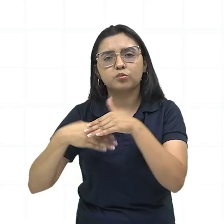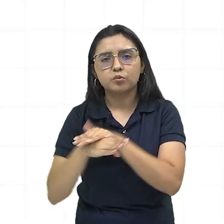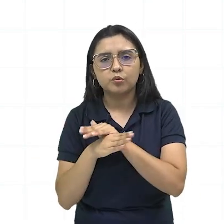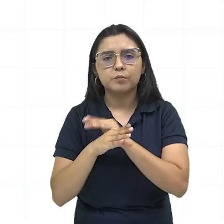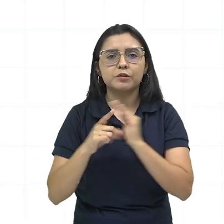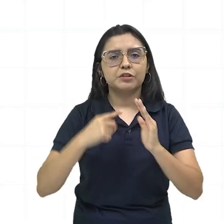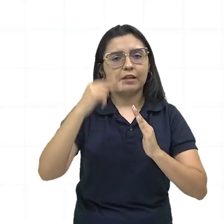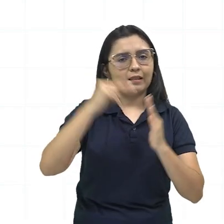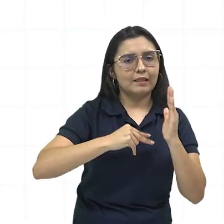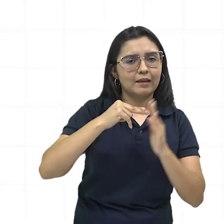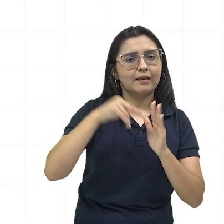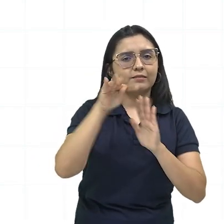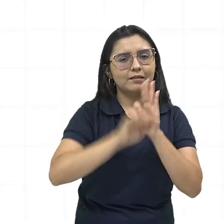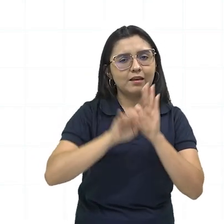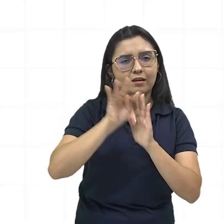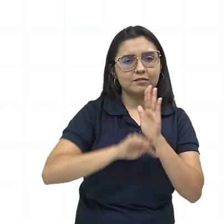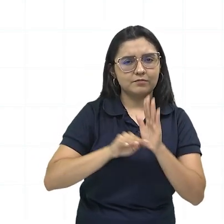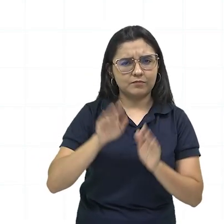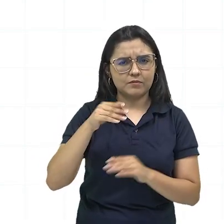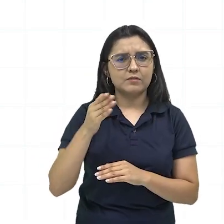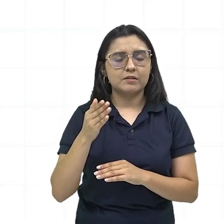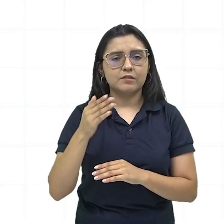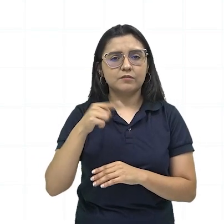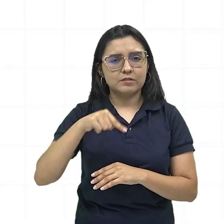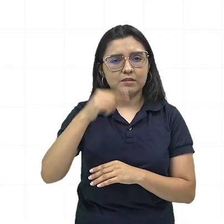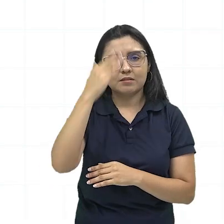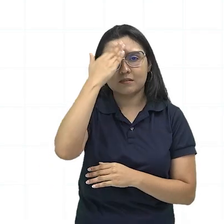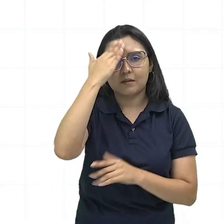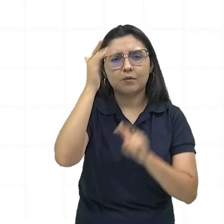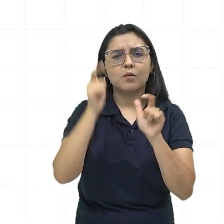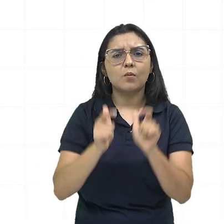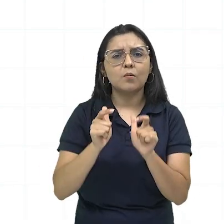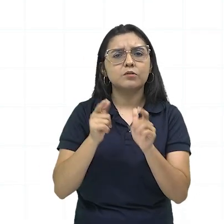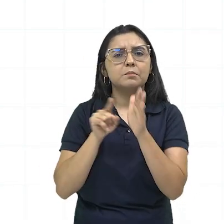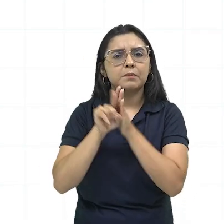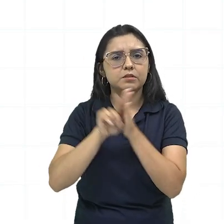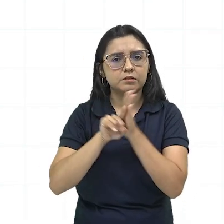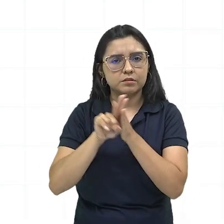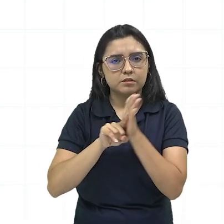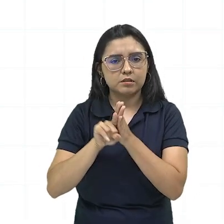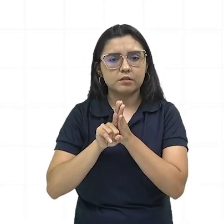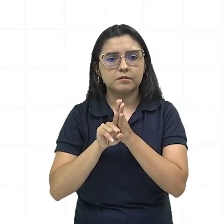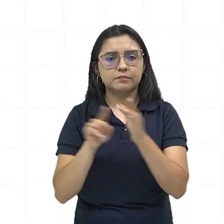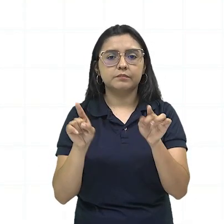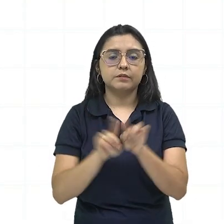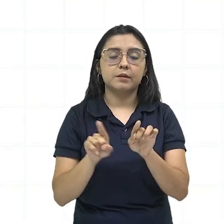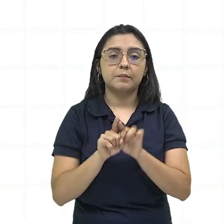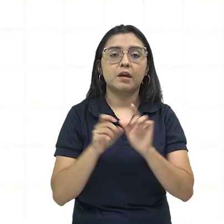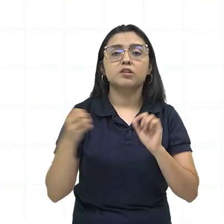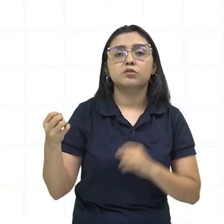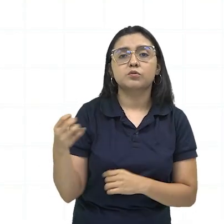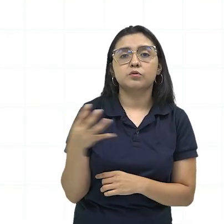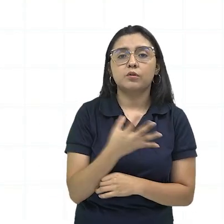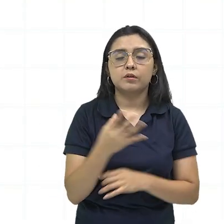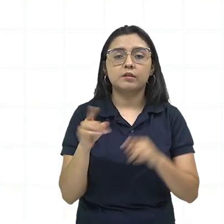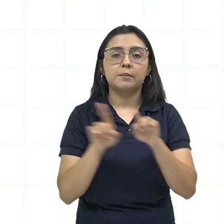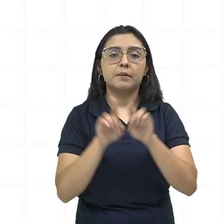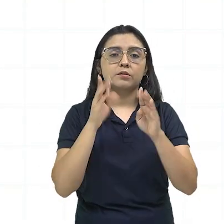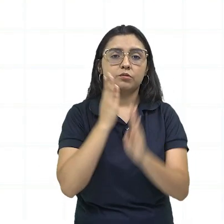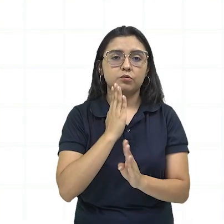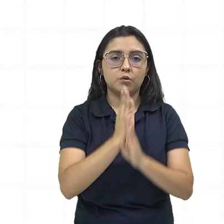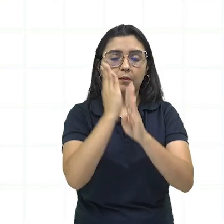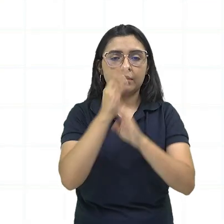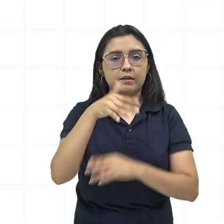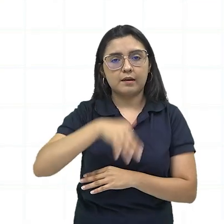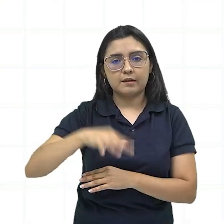ali olhando sempre, vocês sabem onde vocês devem pesquisar? Será que as inovações ou descobertas